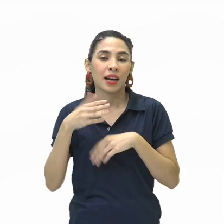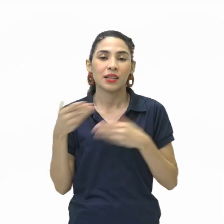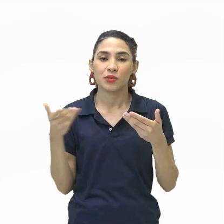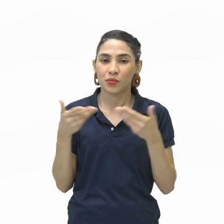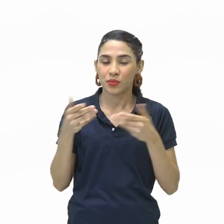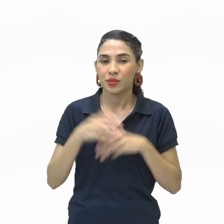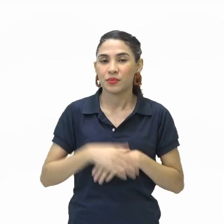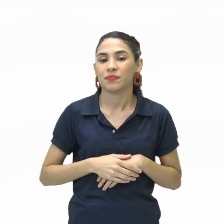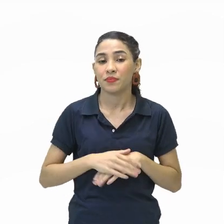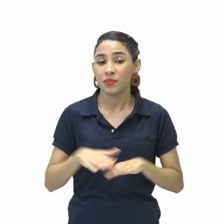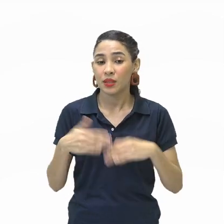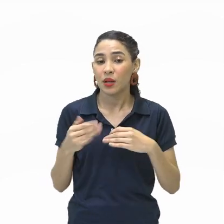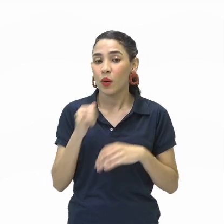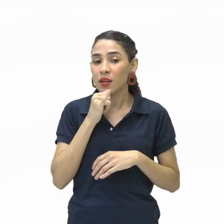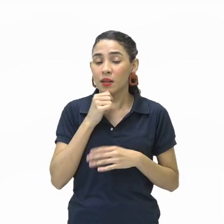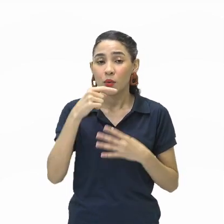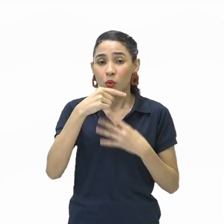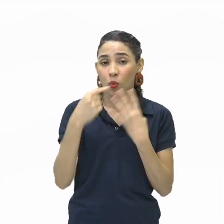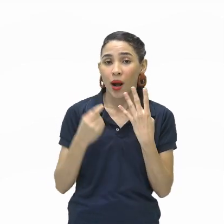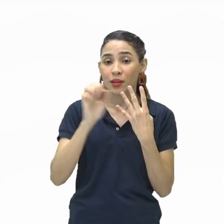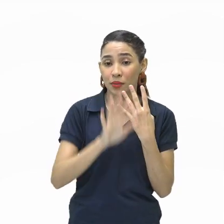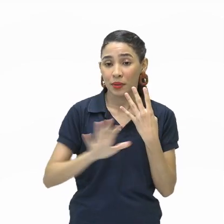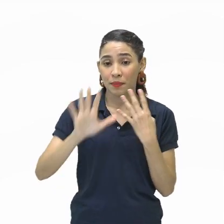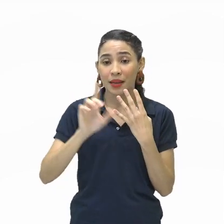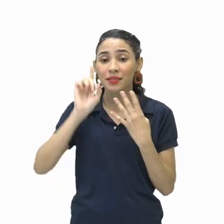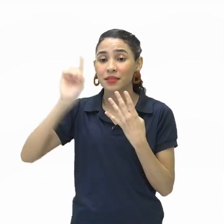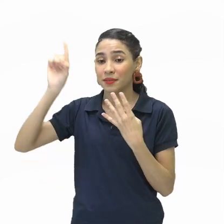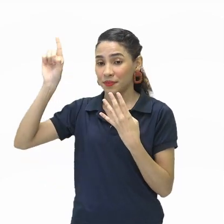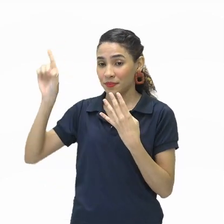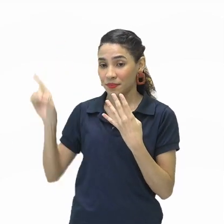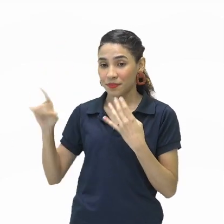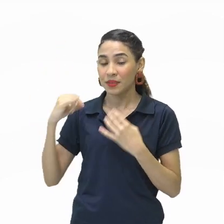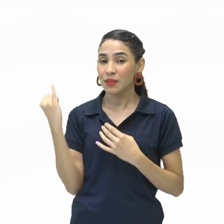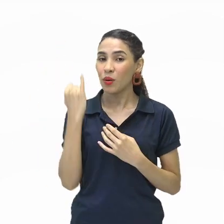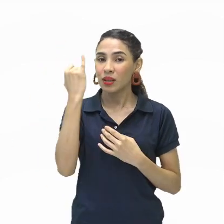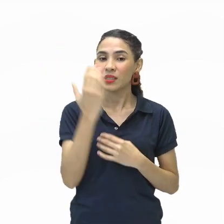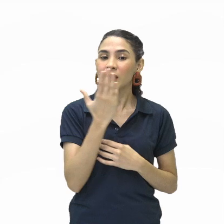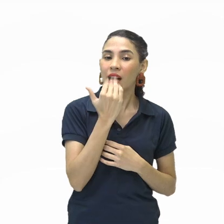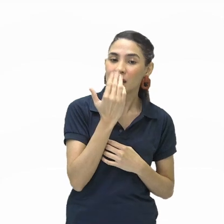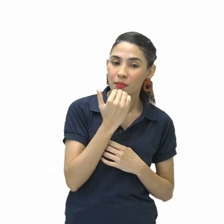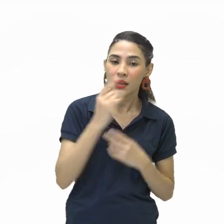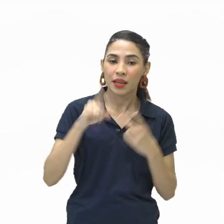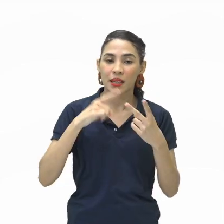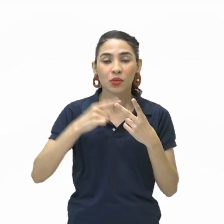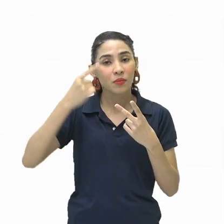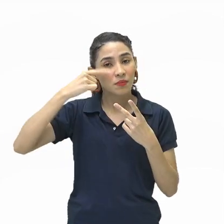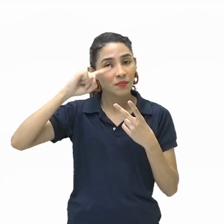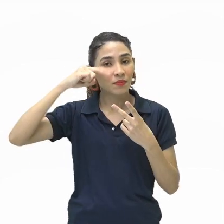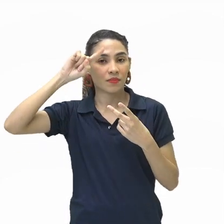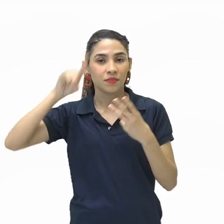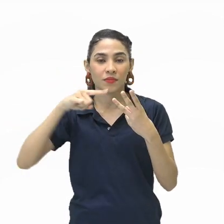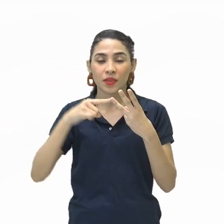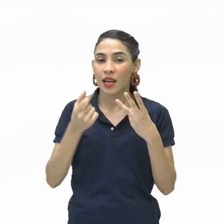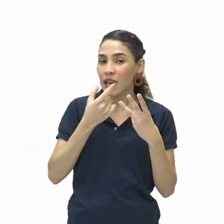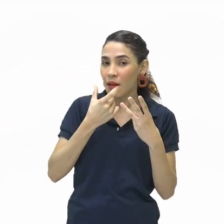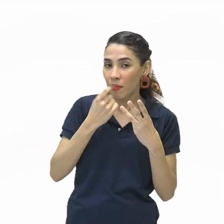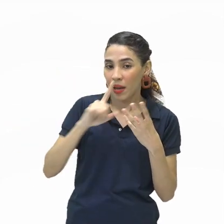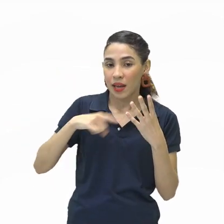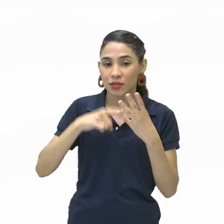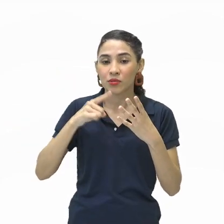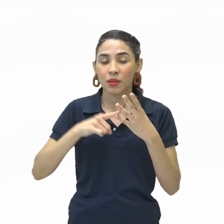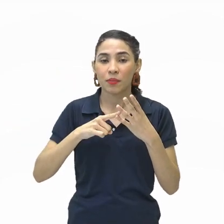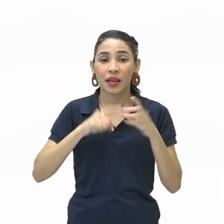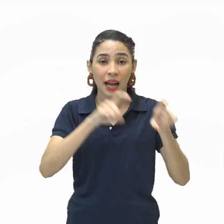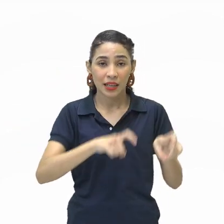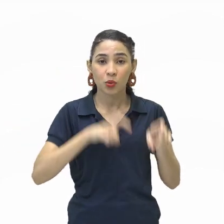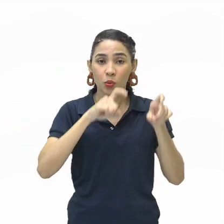né? Então, nós temos aí 4 imagens importantes, né? Questão dos alimentos, cosméticos, remédios,